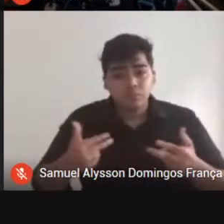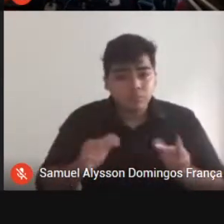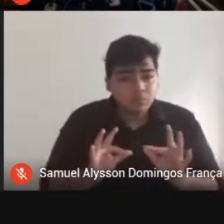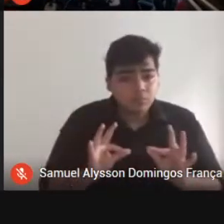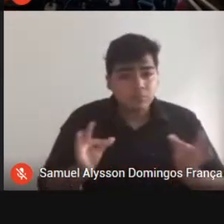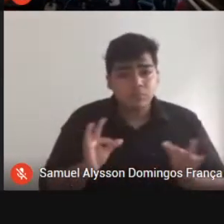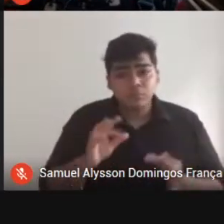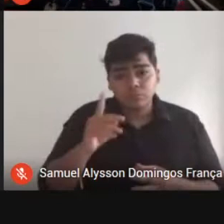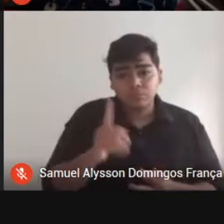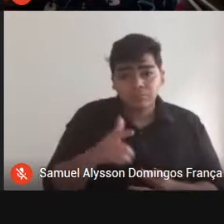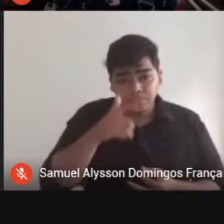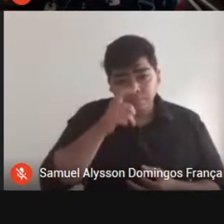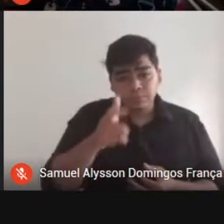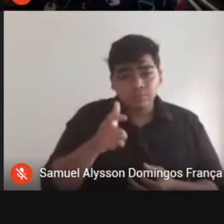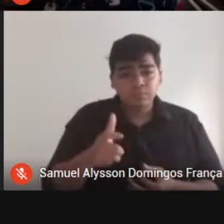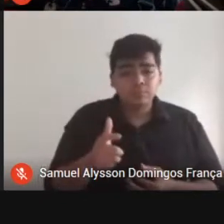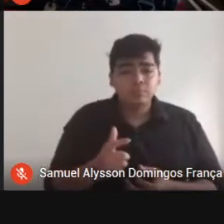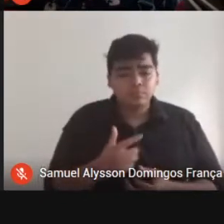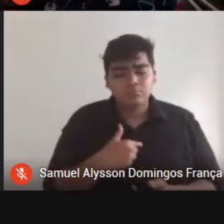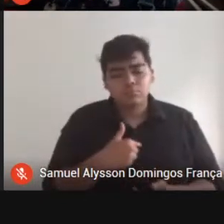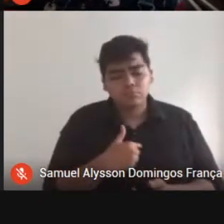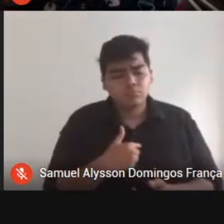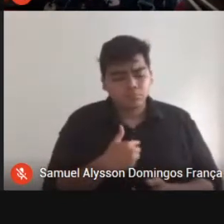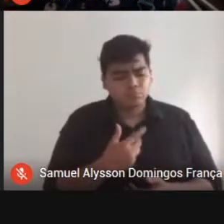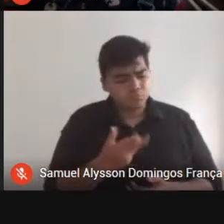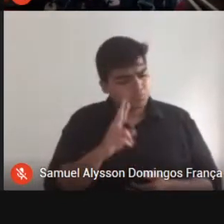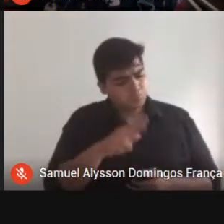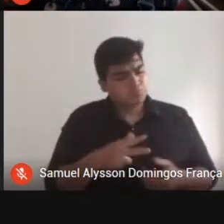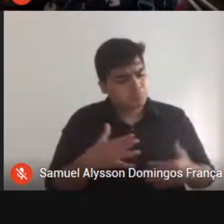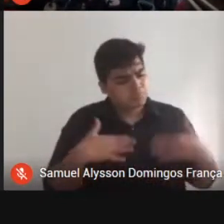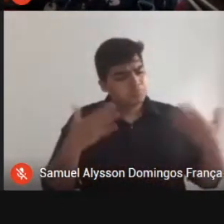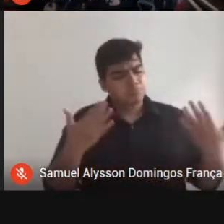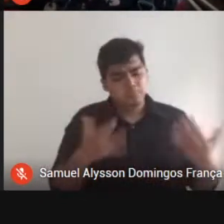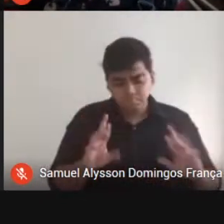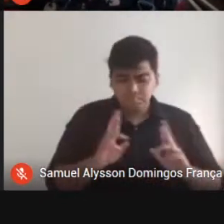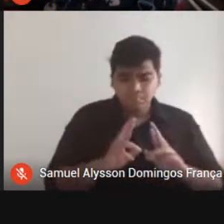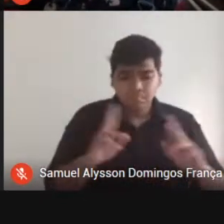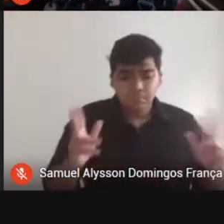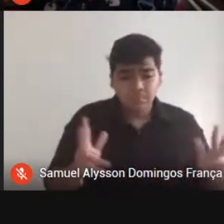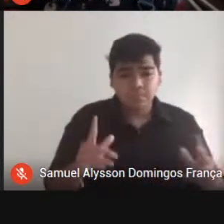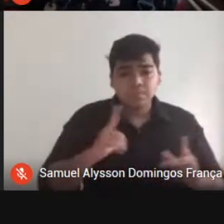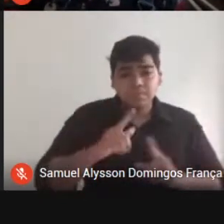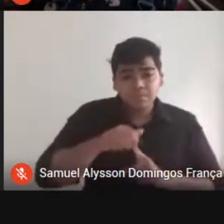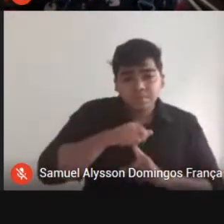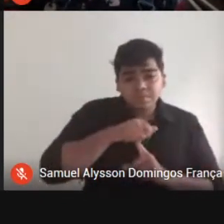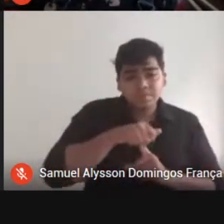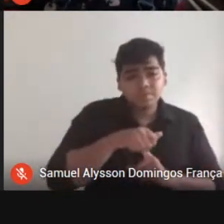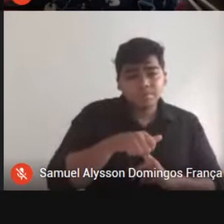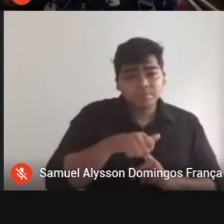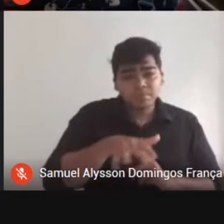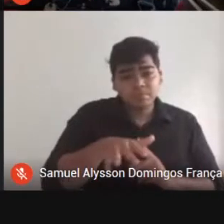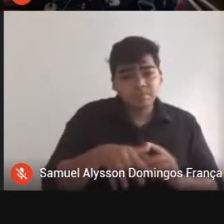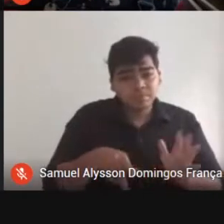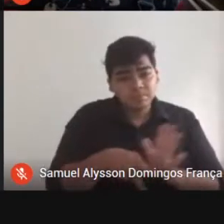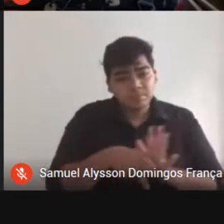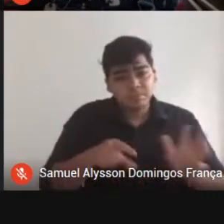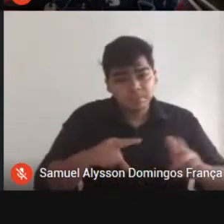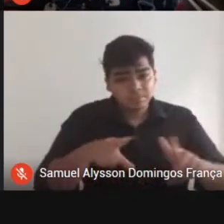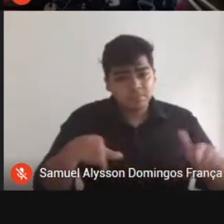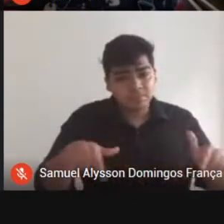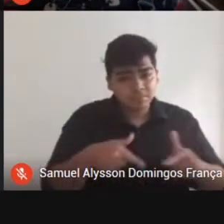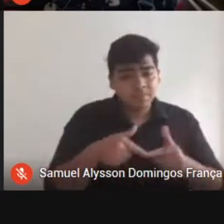bem interessantes. Esse eu achei bem inusitado, que ele testou de fato na extensão da sala. O sabão se quebrava, a gente